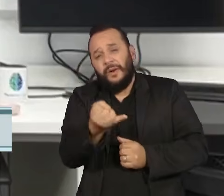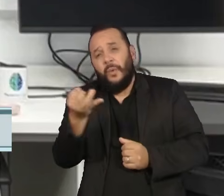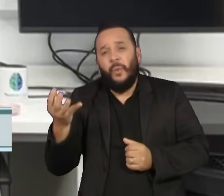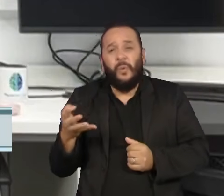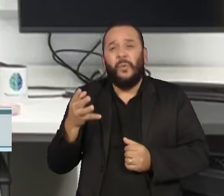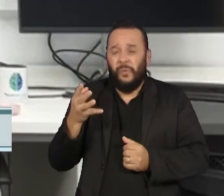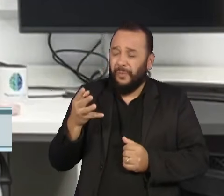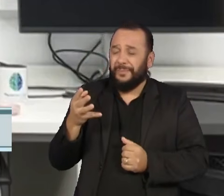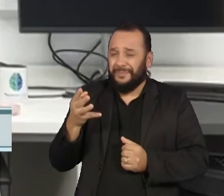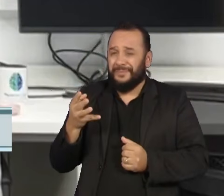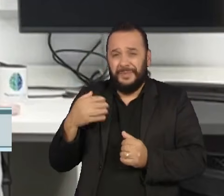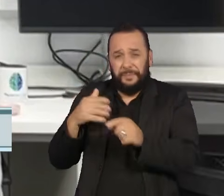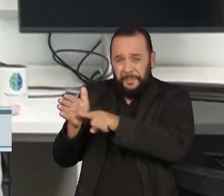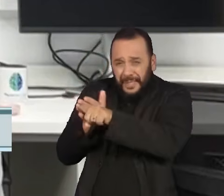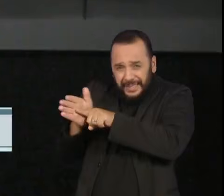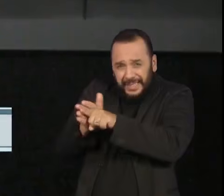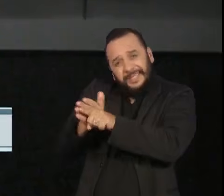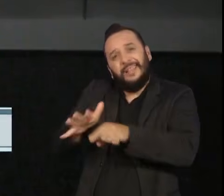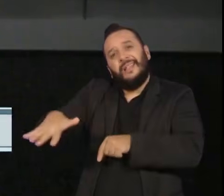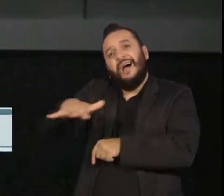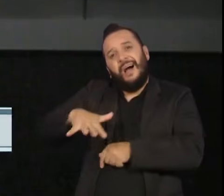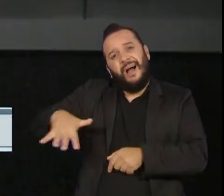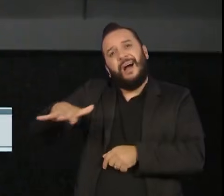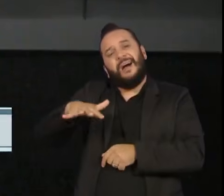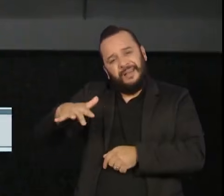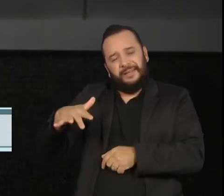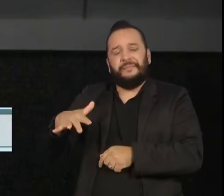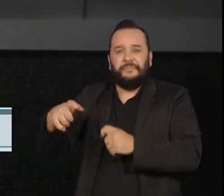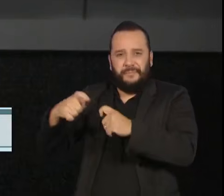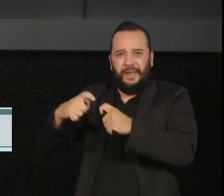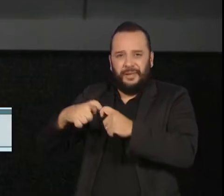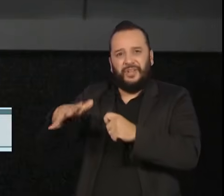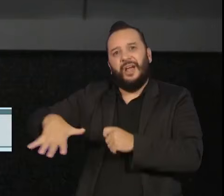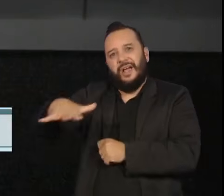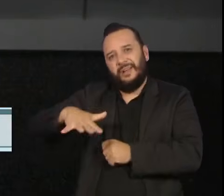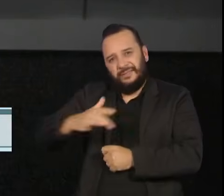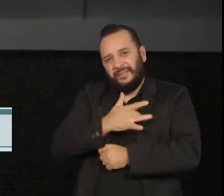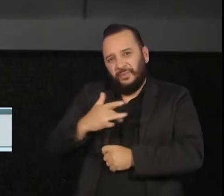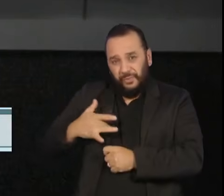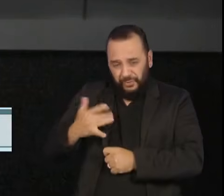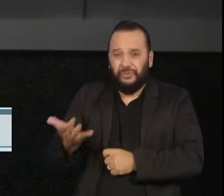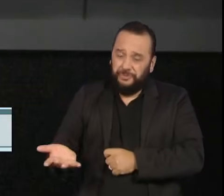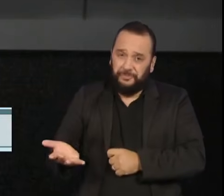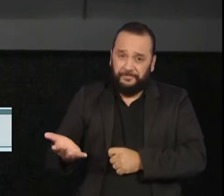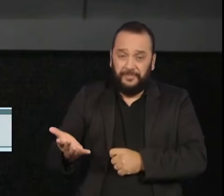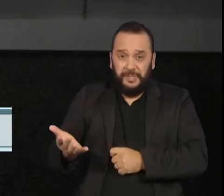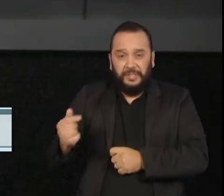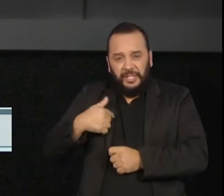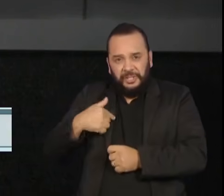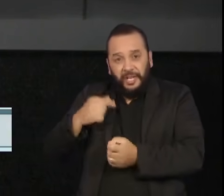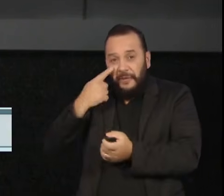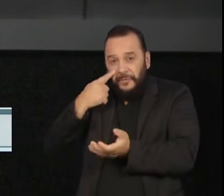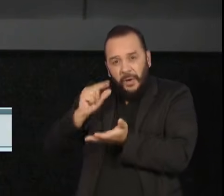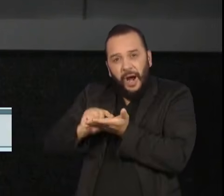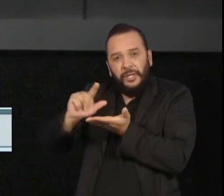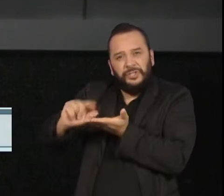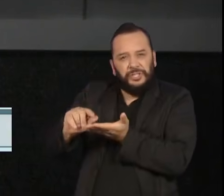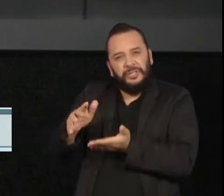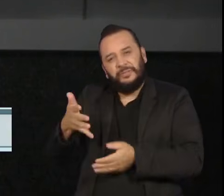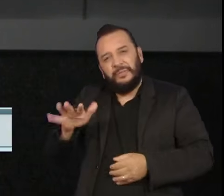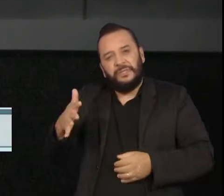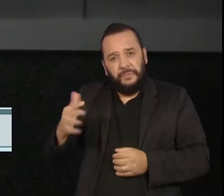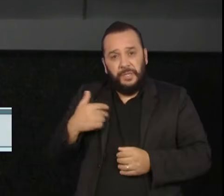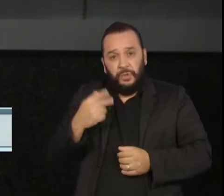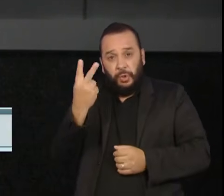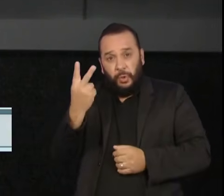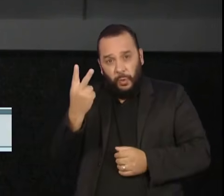na literatura médica mostrando que a gente encontrou pelo menos 2, tá? Então,